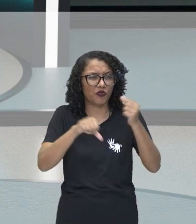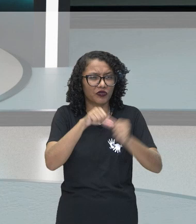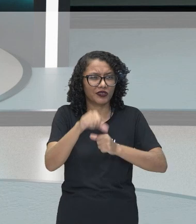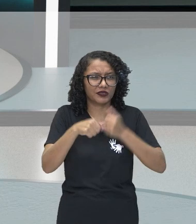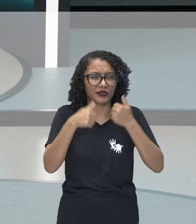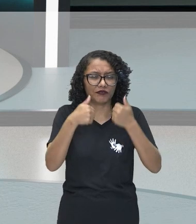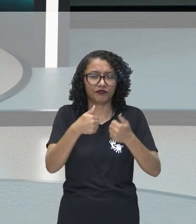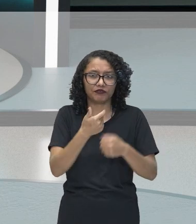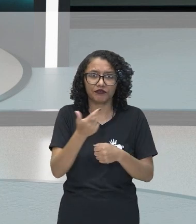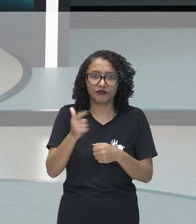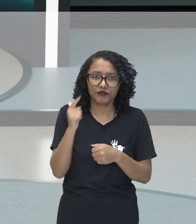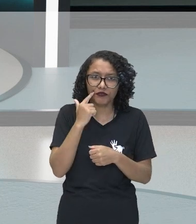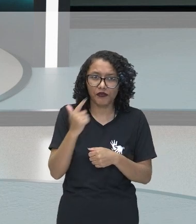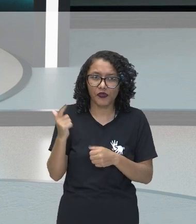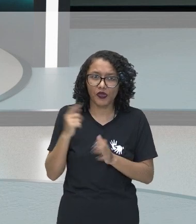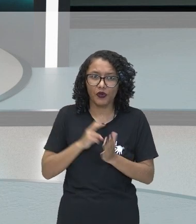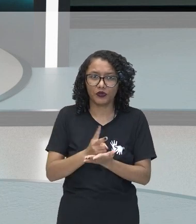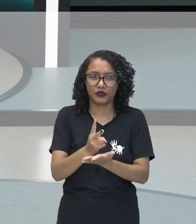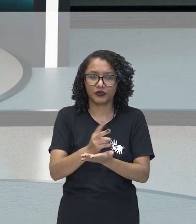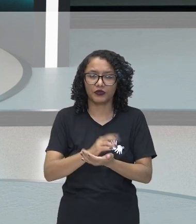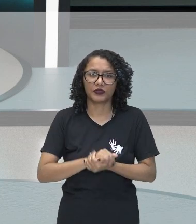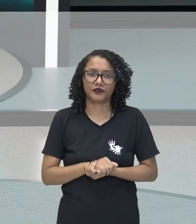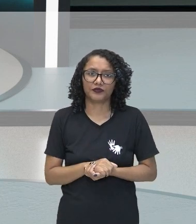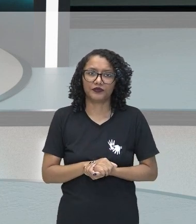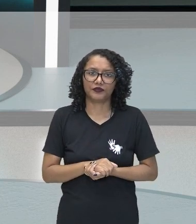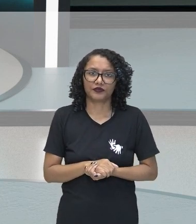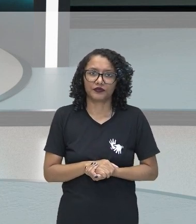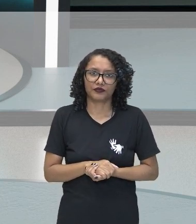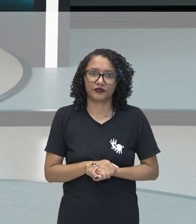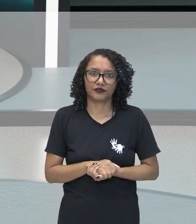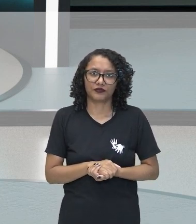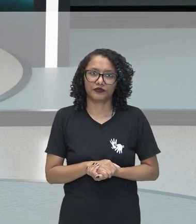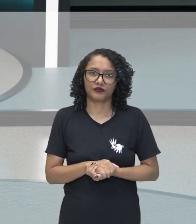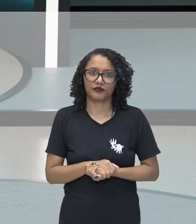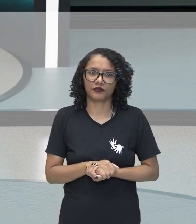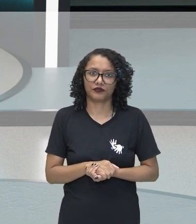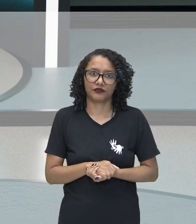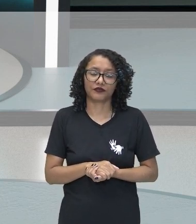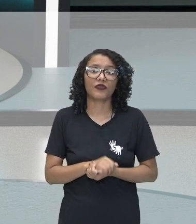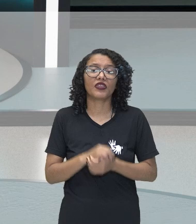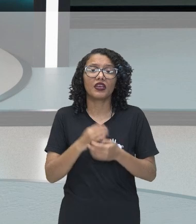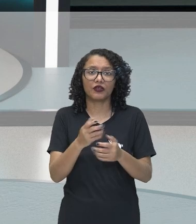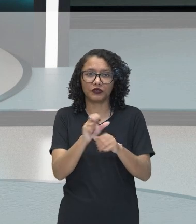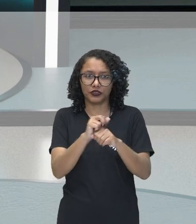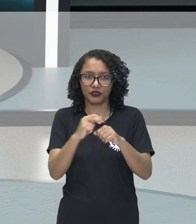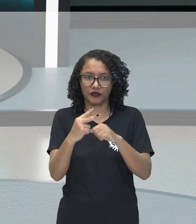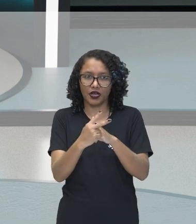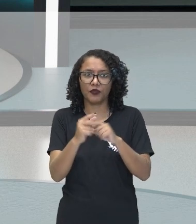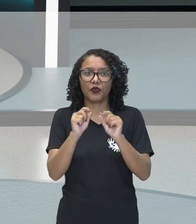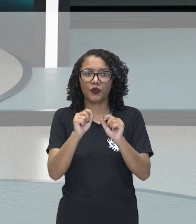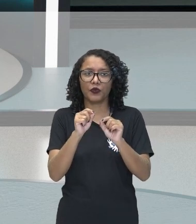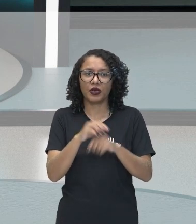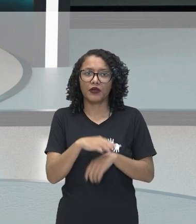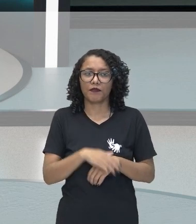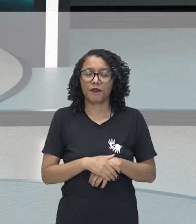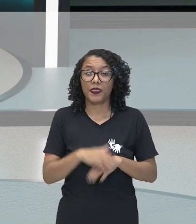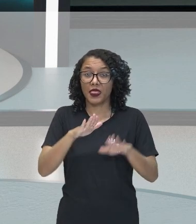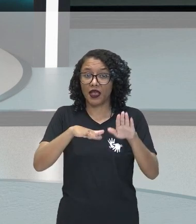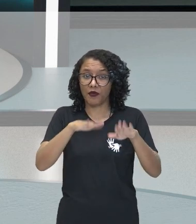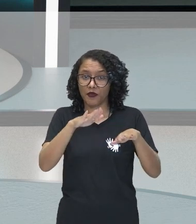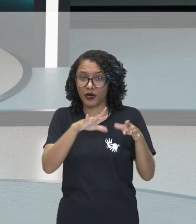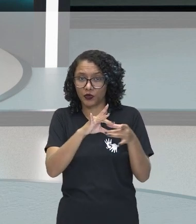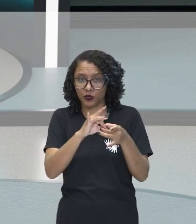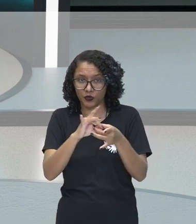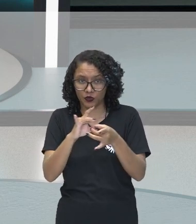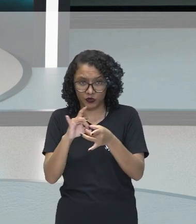informação que nós precisamos ter a respeito dos advérbios é que eles são classificados conforme a